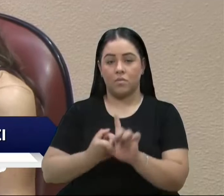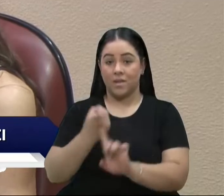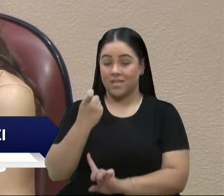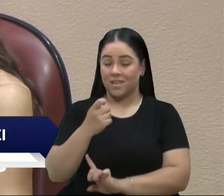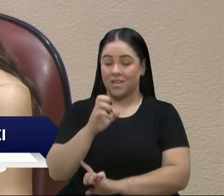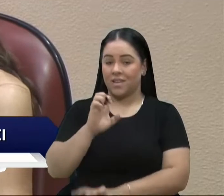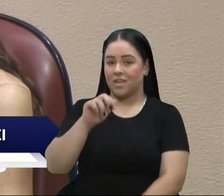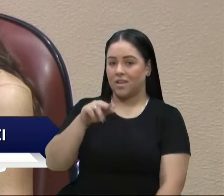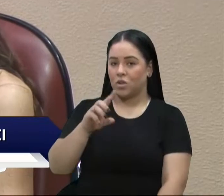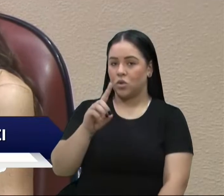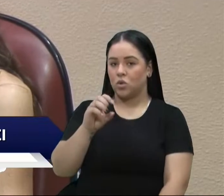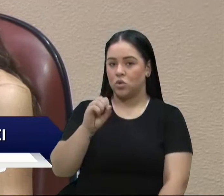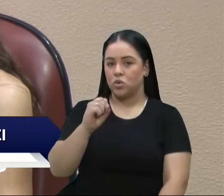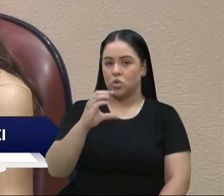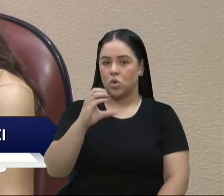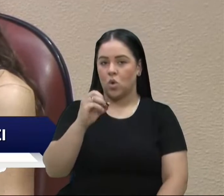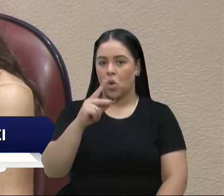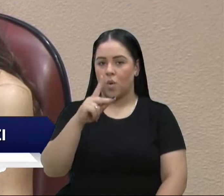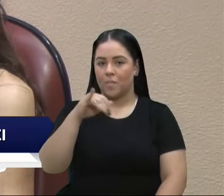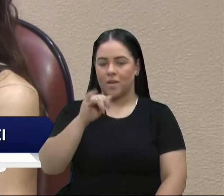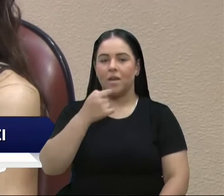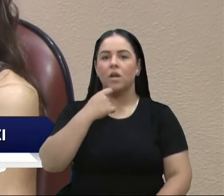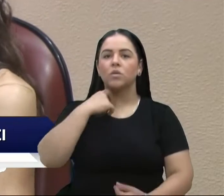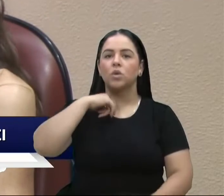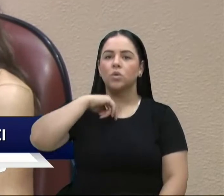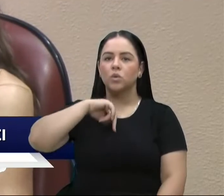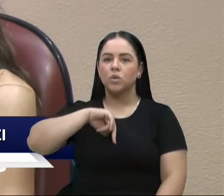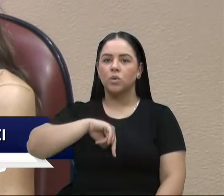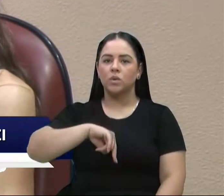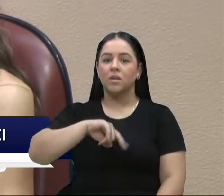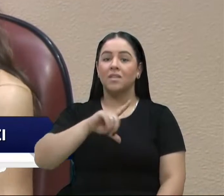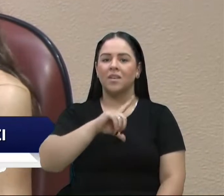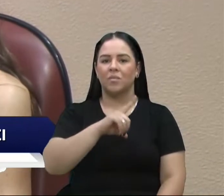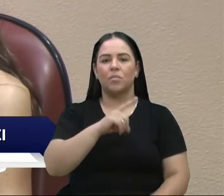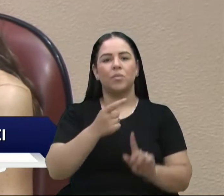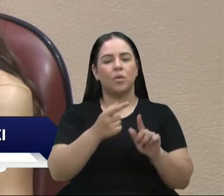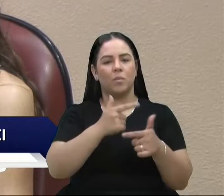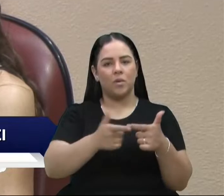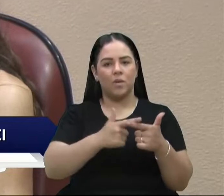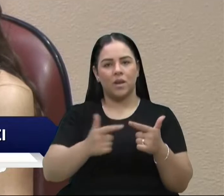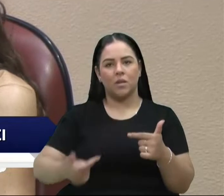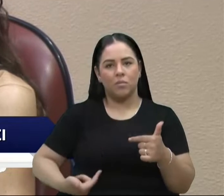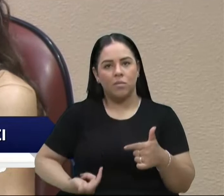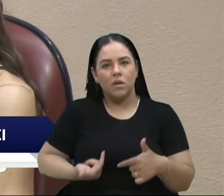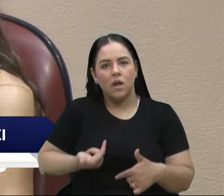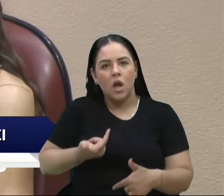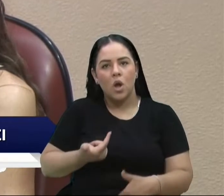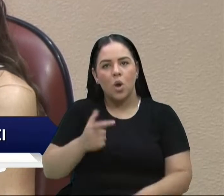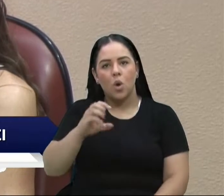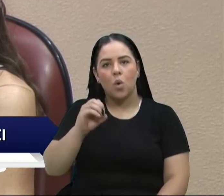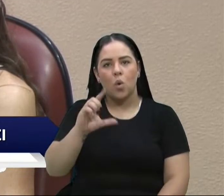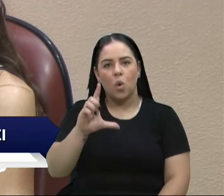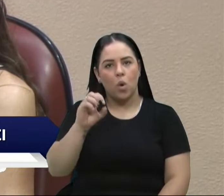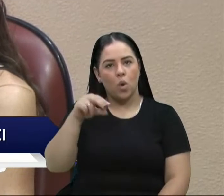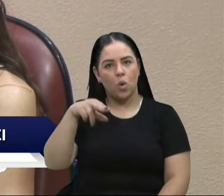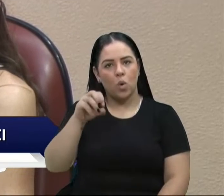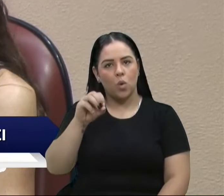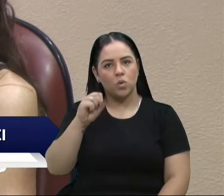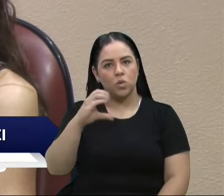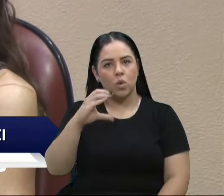endoscopia. Problema, sim, bem importante na colonoscopia. A colonoscopia, essa nós temos